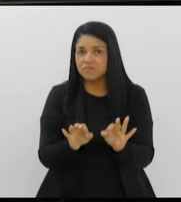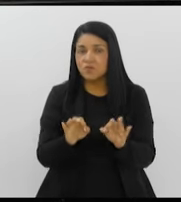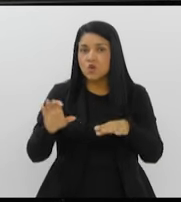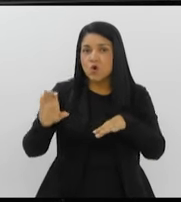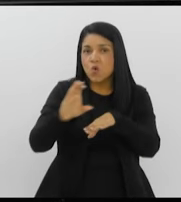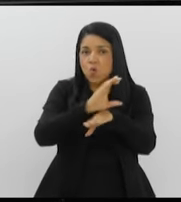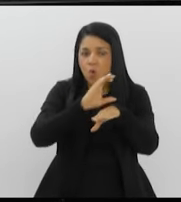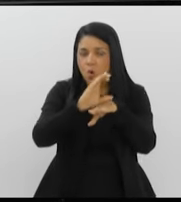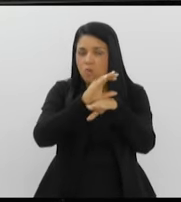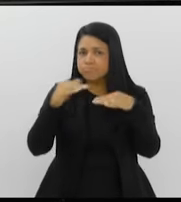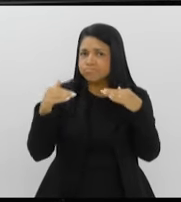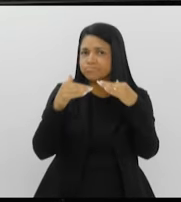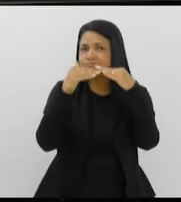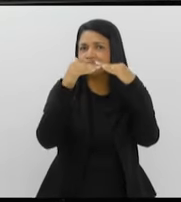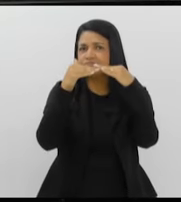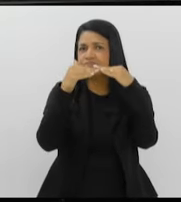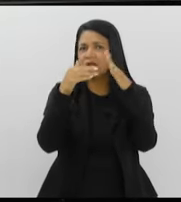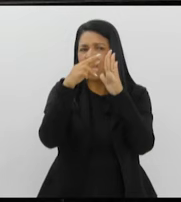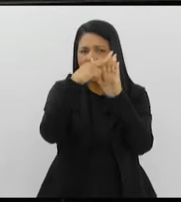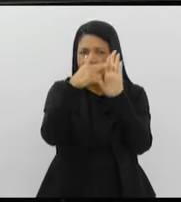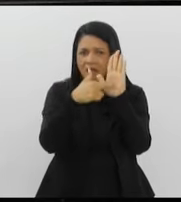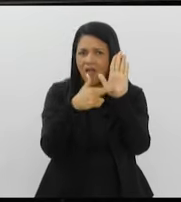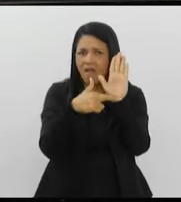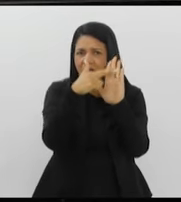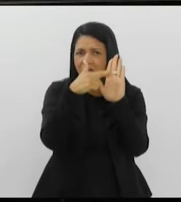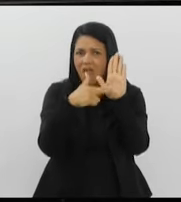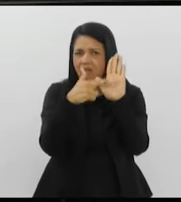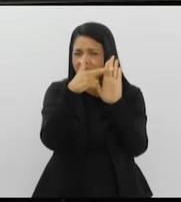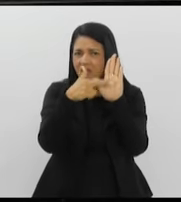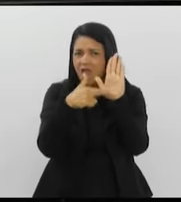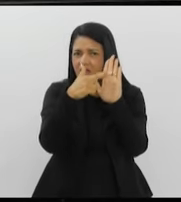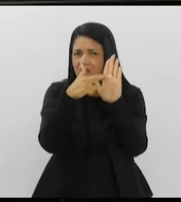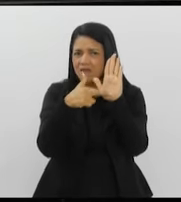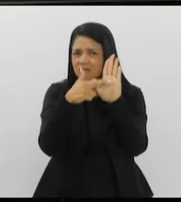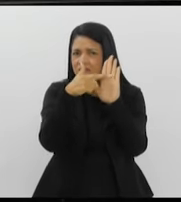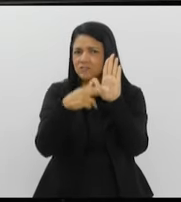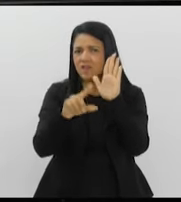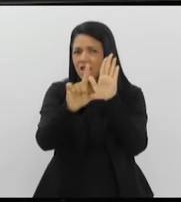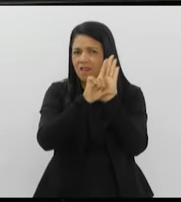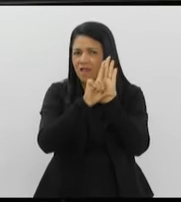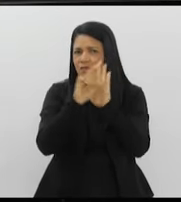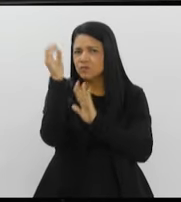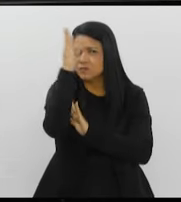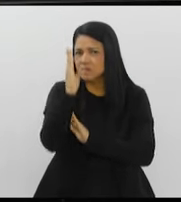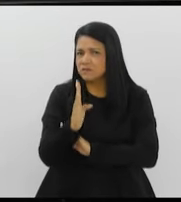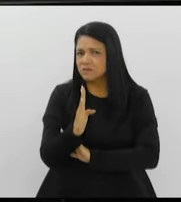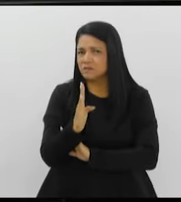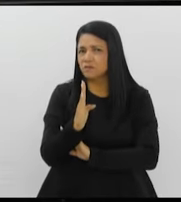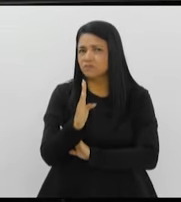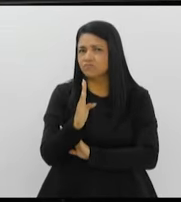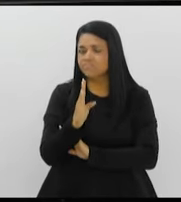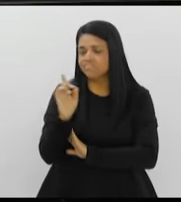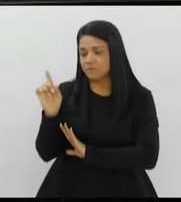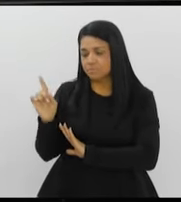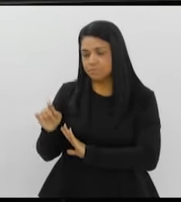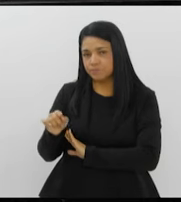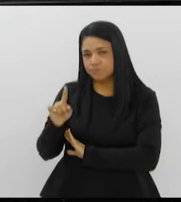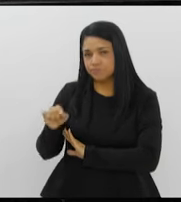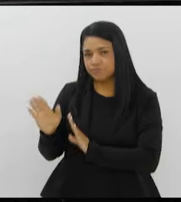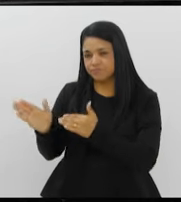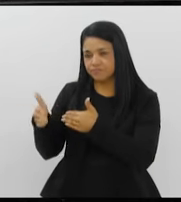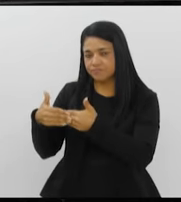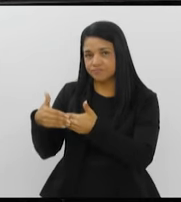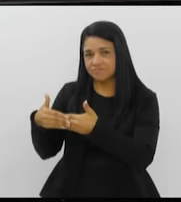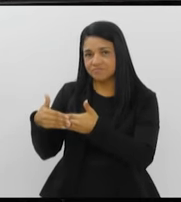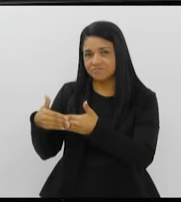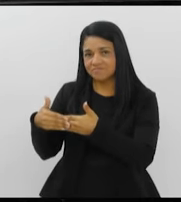constitucional, dentro das regras, das normas vigentes no nosso país, foi encerrada.